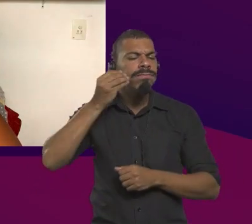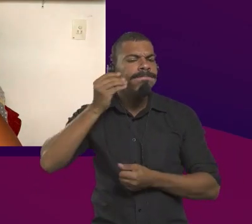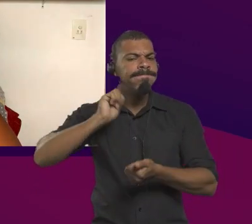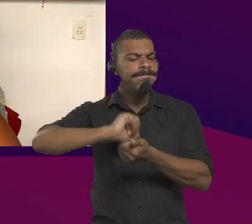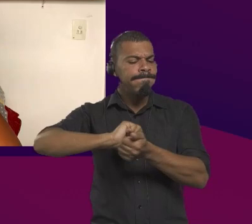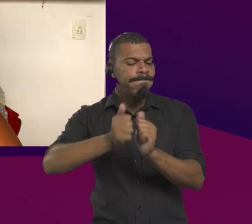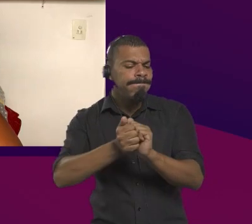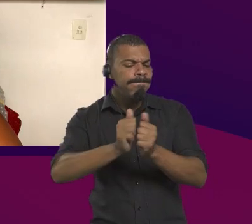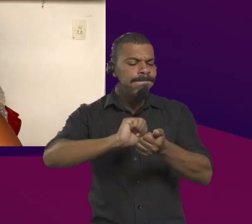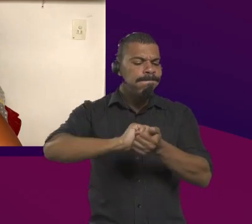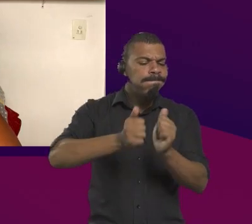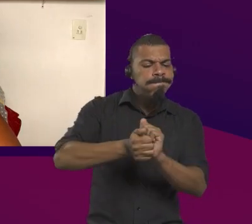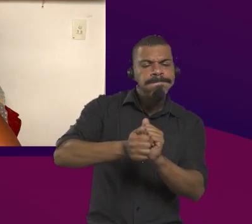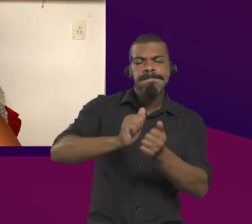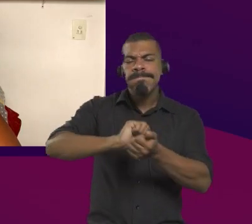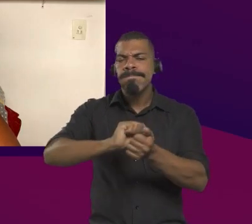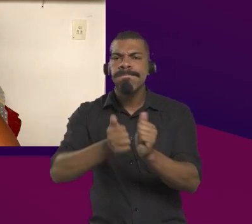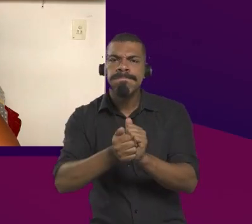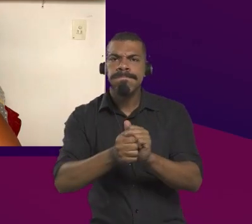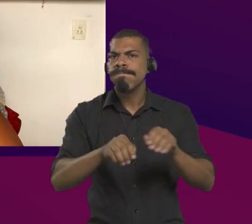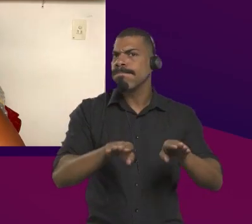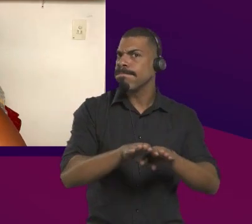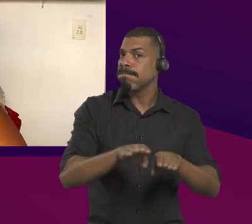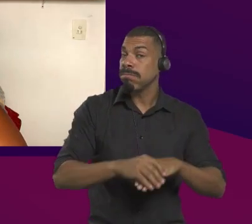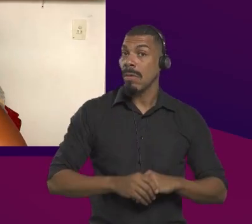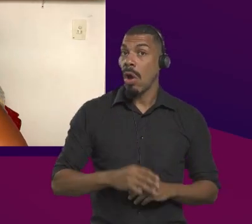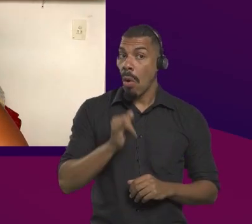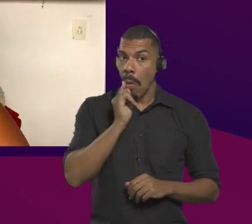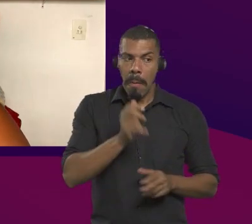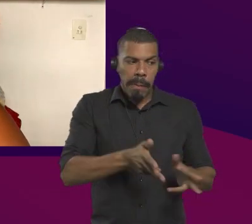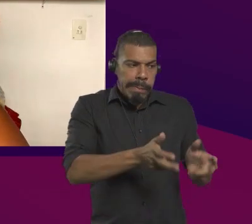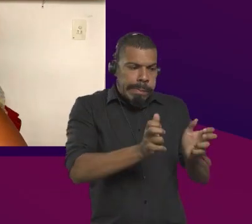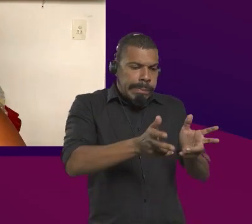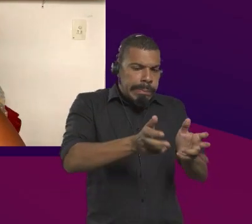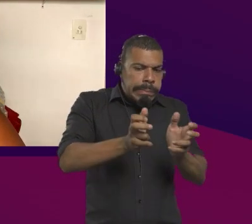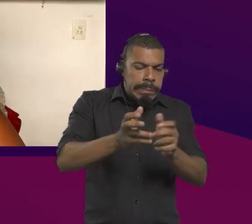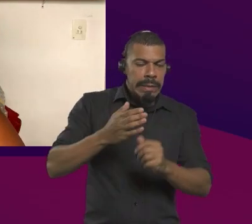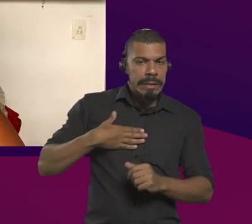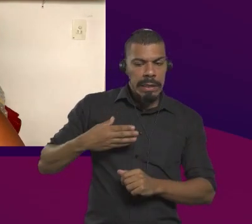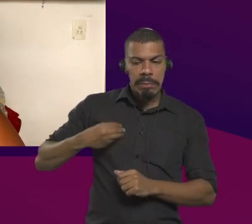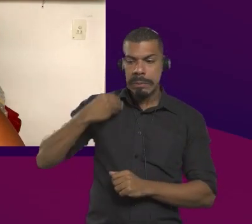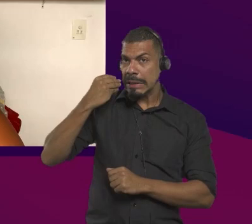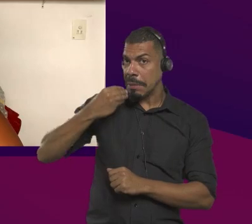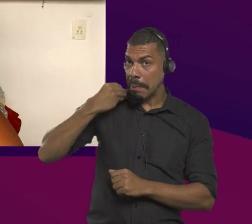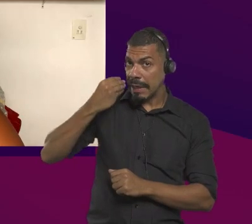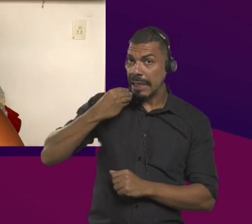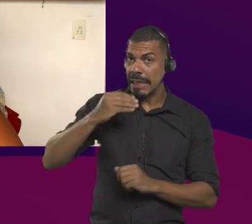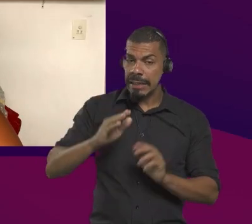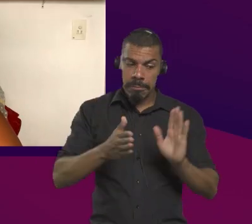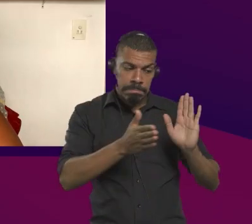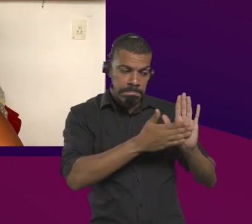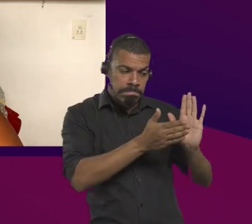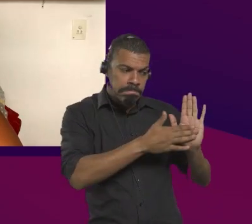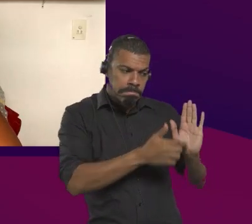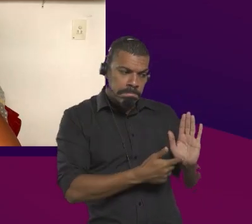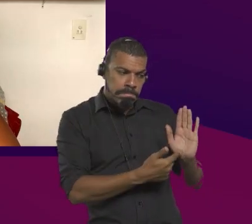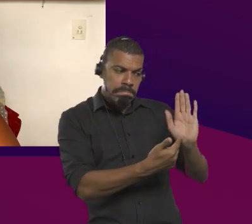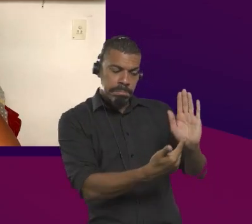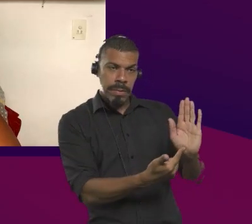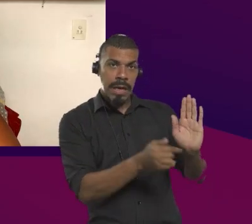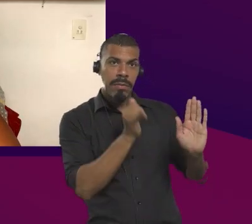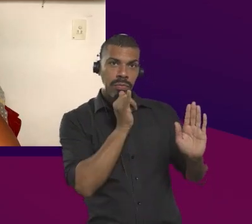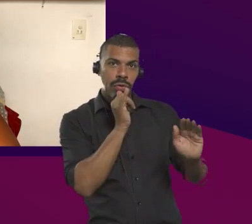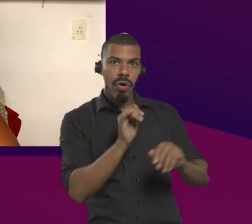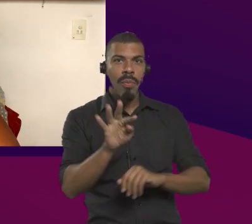pressão estética, falo de gordofobia. Por quê? Porque uma coisa que eu percebi dentro da minha vivência, dessa pauta toda, é que quando eu consigo fazer uma